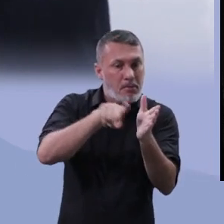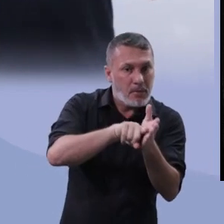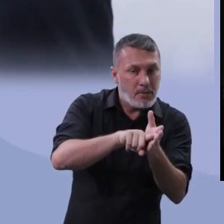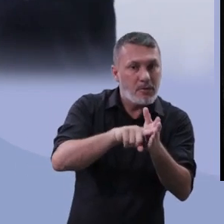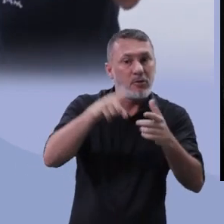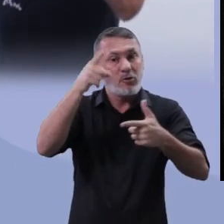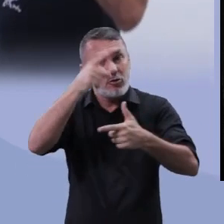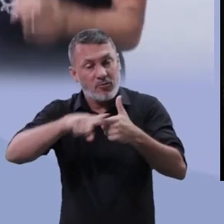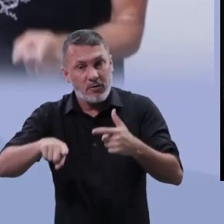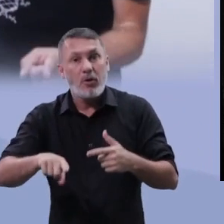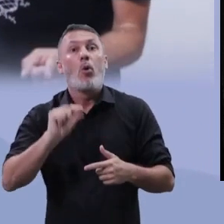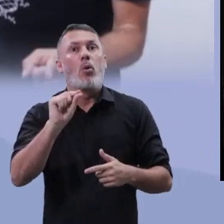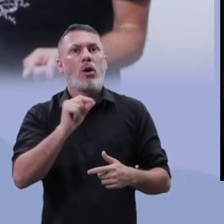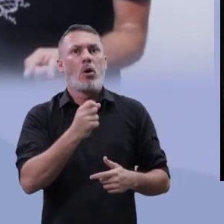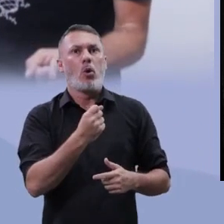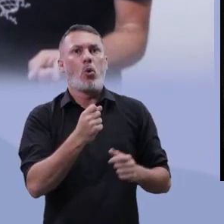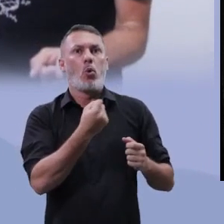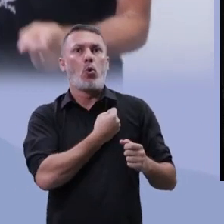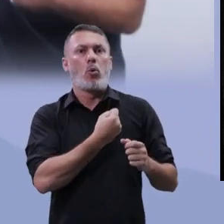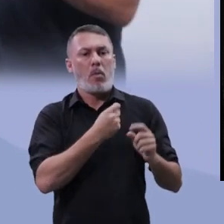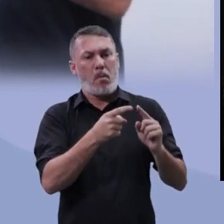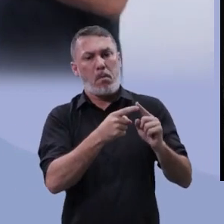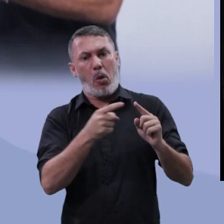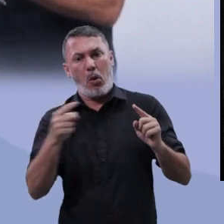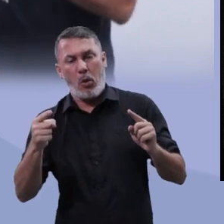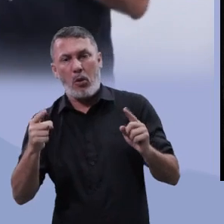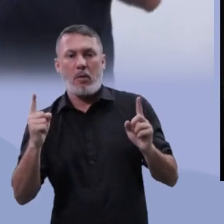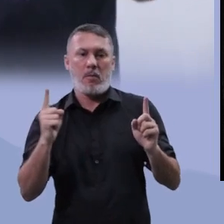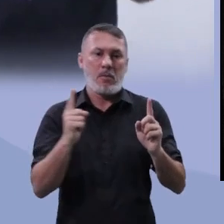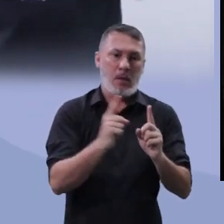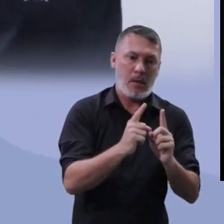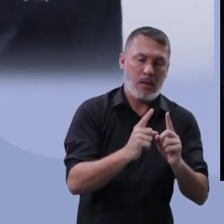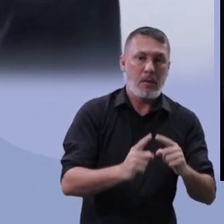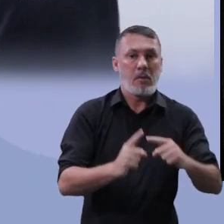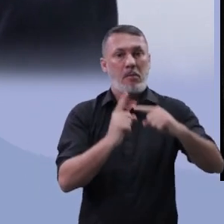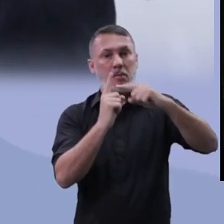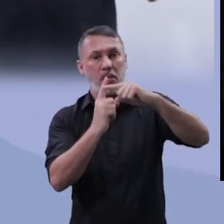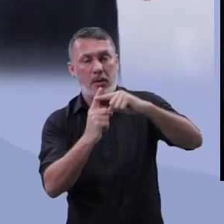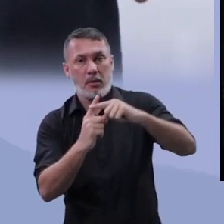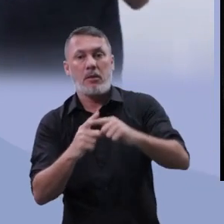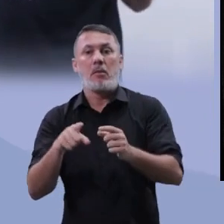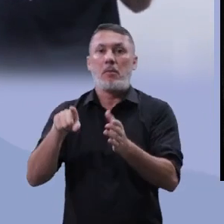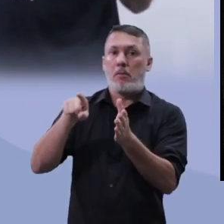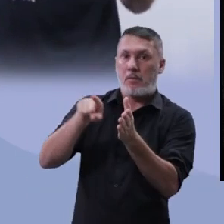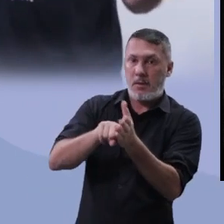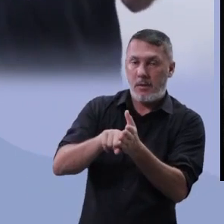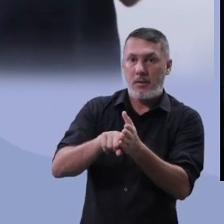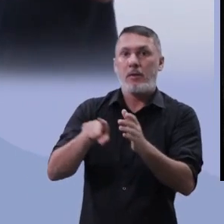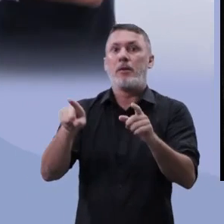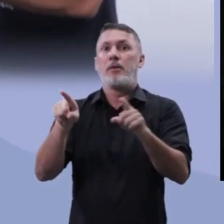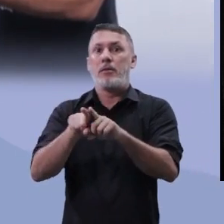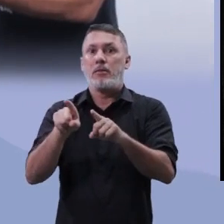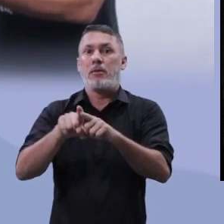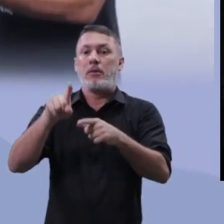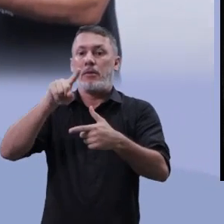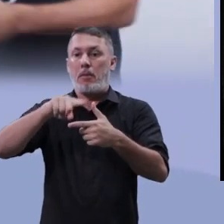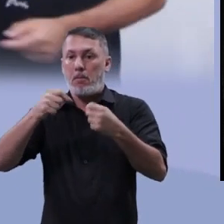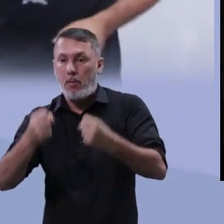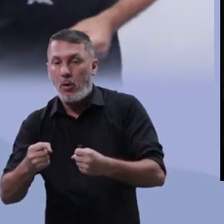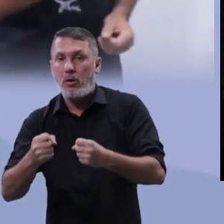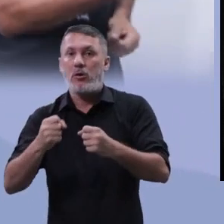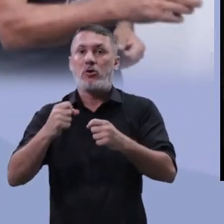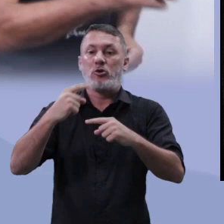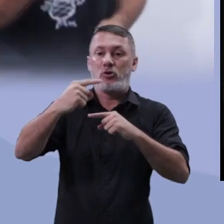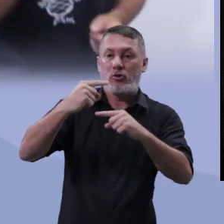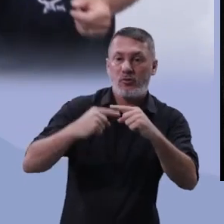e dividir no número grande e no número pequeno. No positivo e no negativo. Na raiz e na potência.